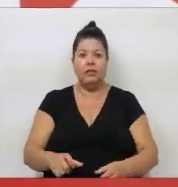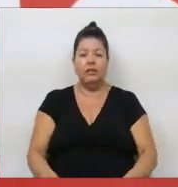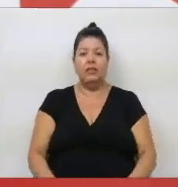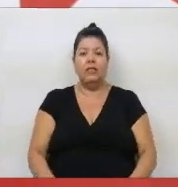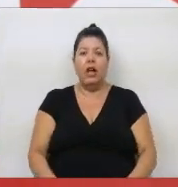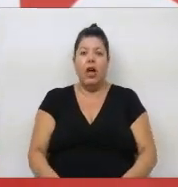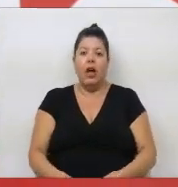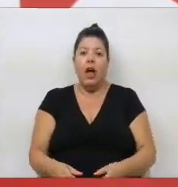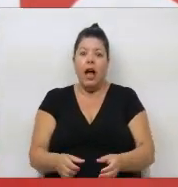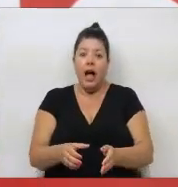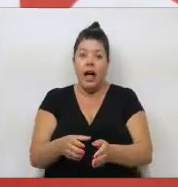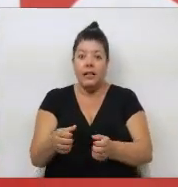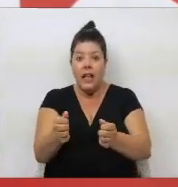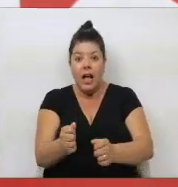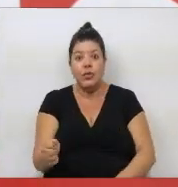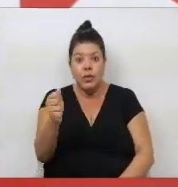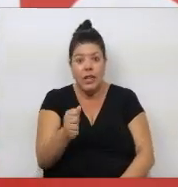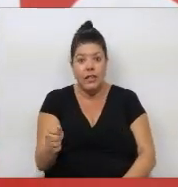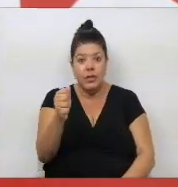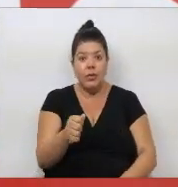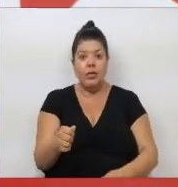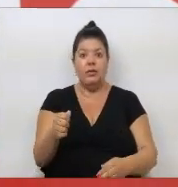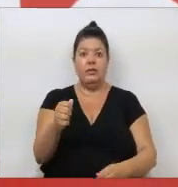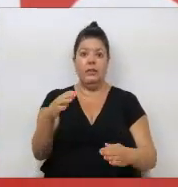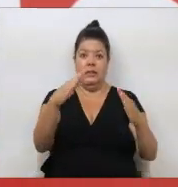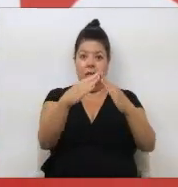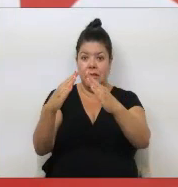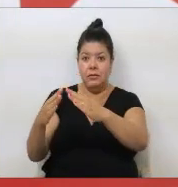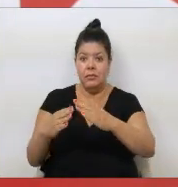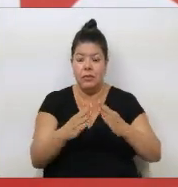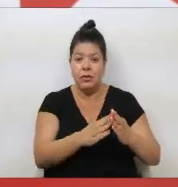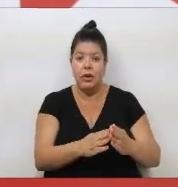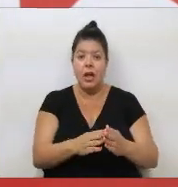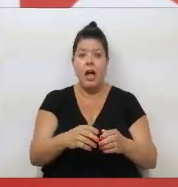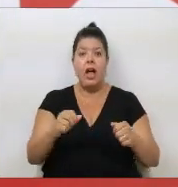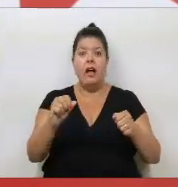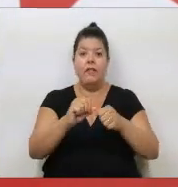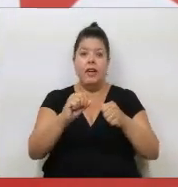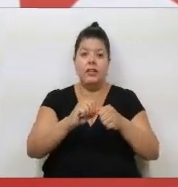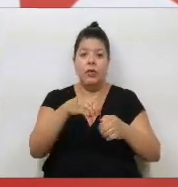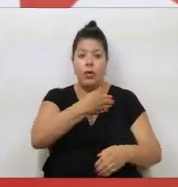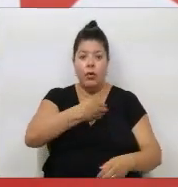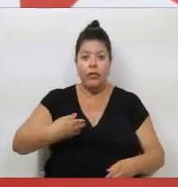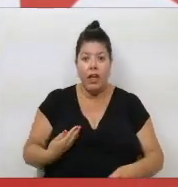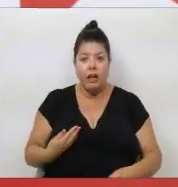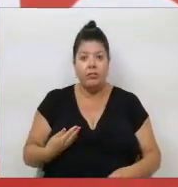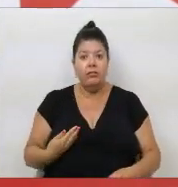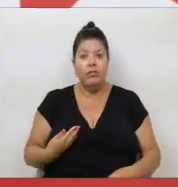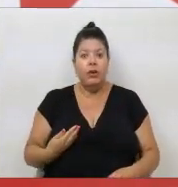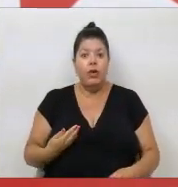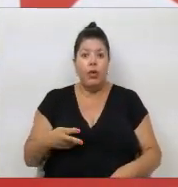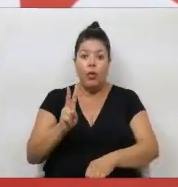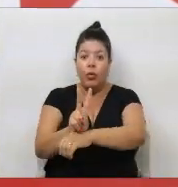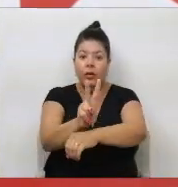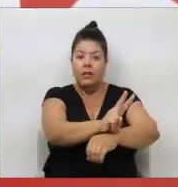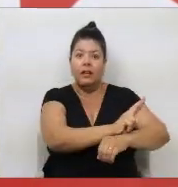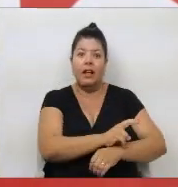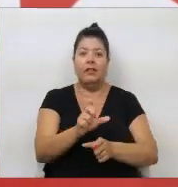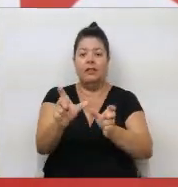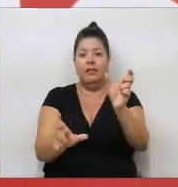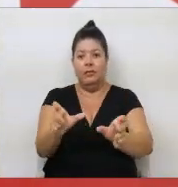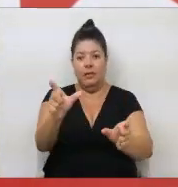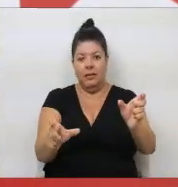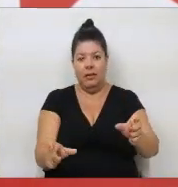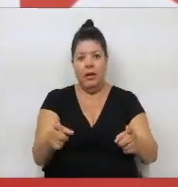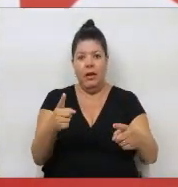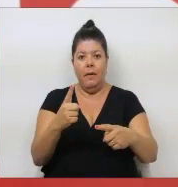as associações de moradores, fazer um governo no sentido de cuidar. Nós estamos passando por um momento